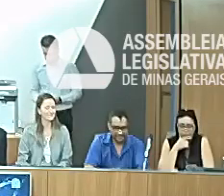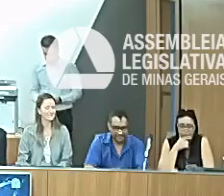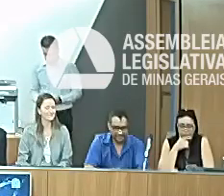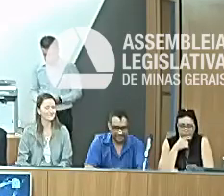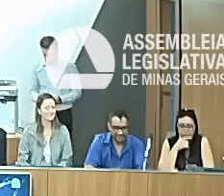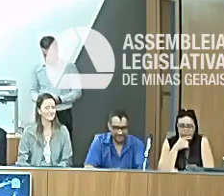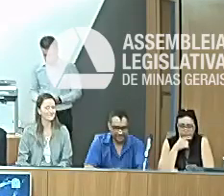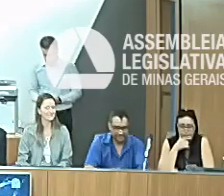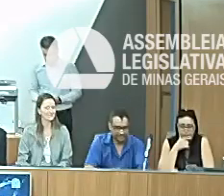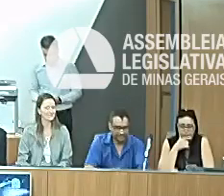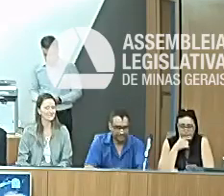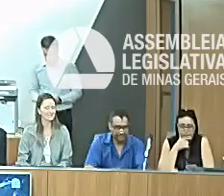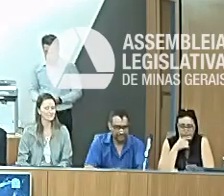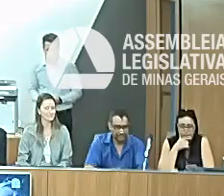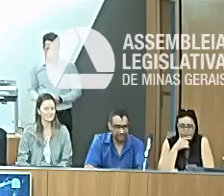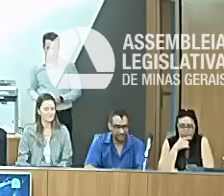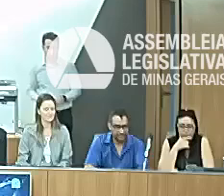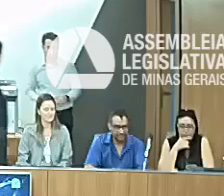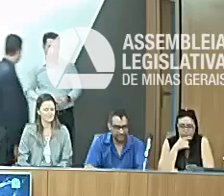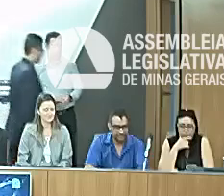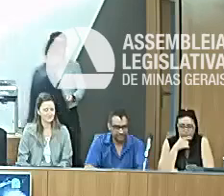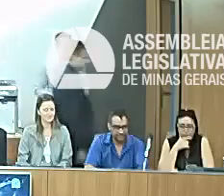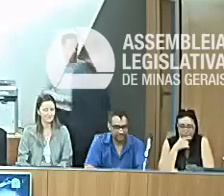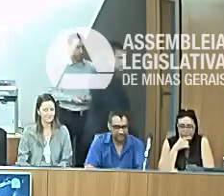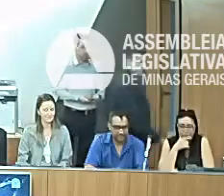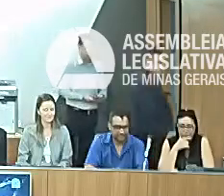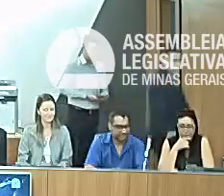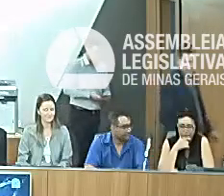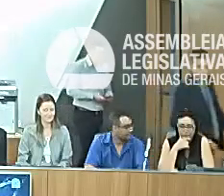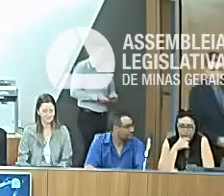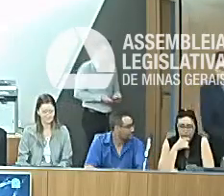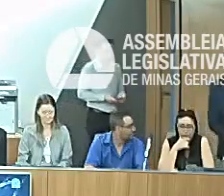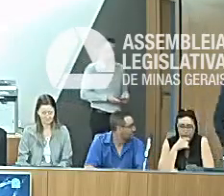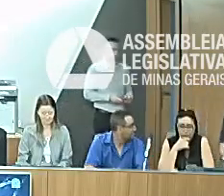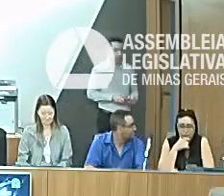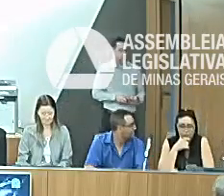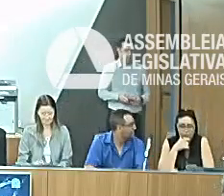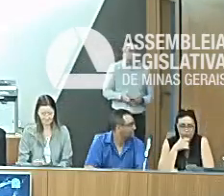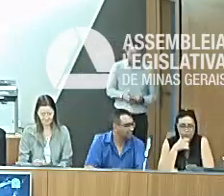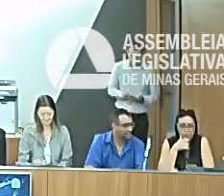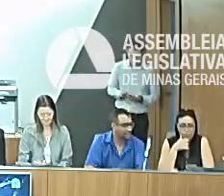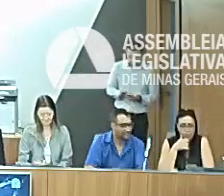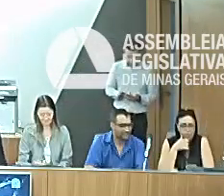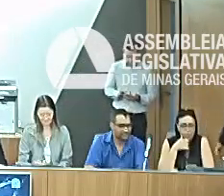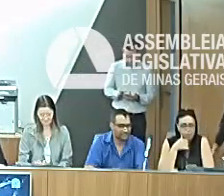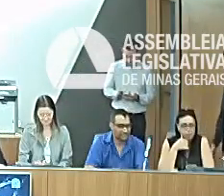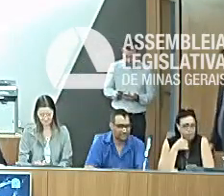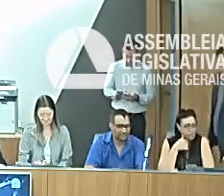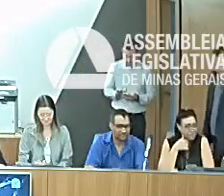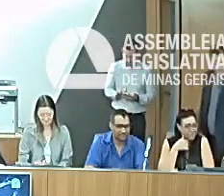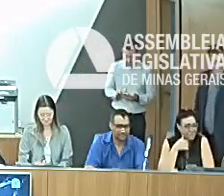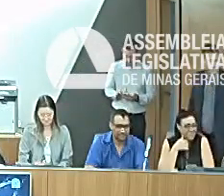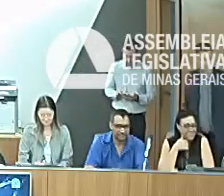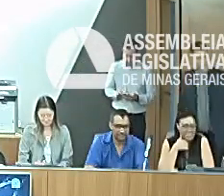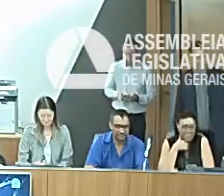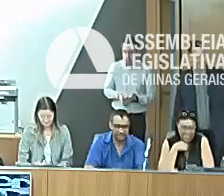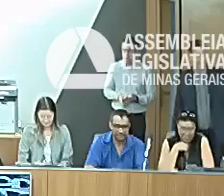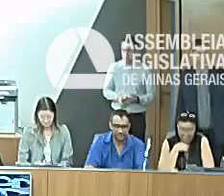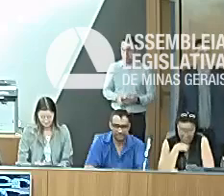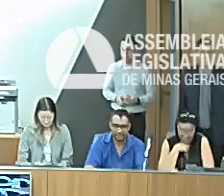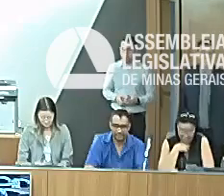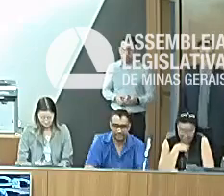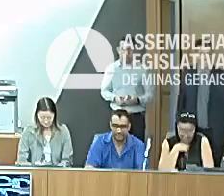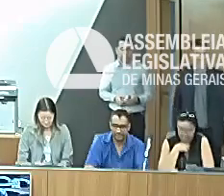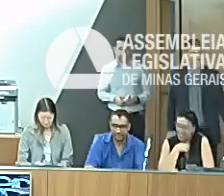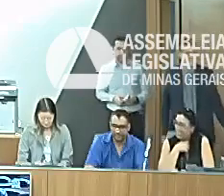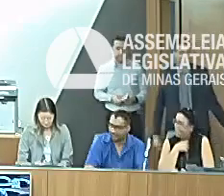chamava carlos calazans com quatro anos a gente pertence a joão fica assim meio constrangido quando fala-se muito rasgado que não